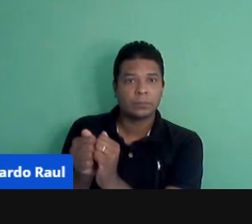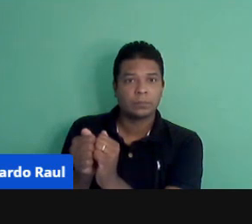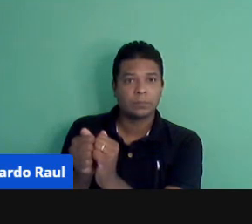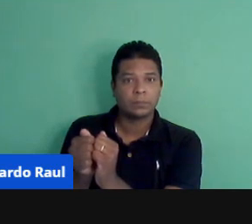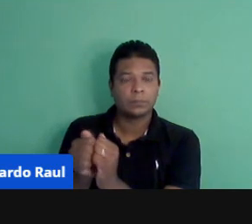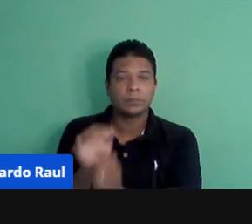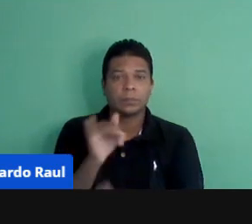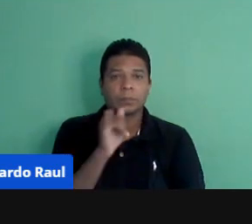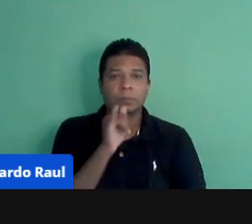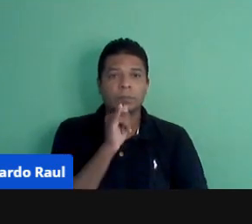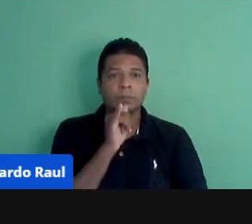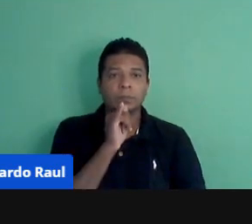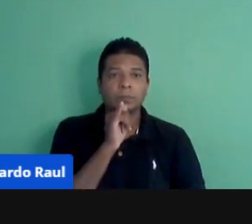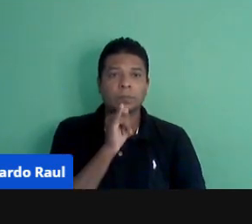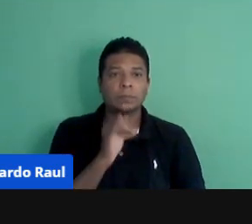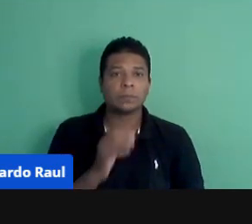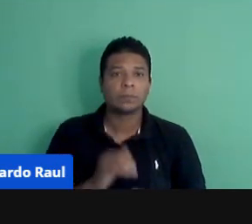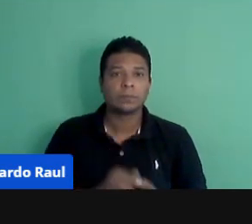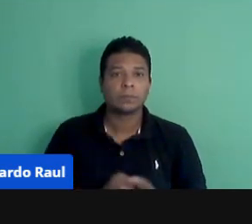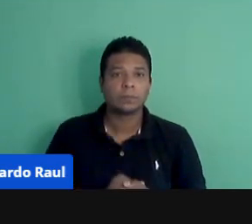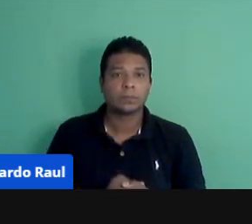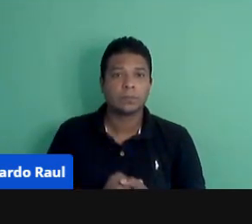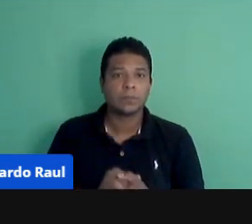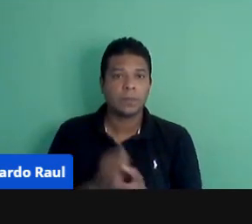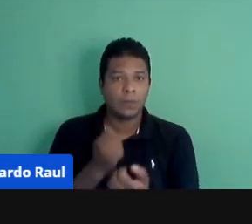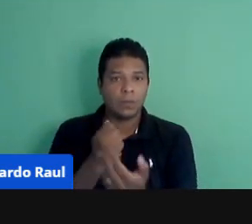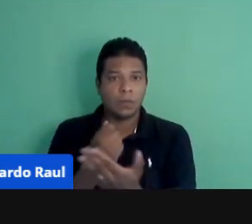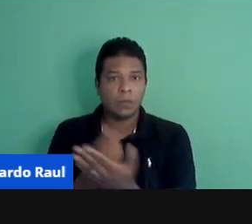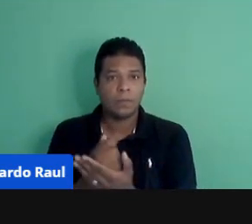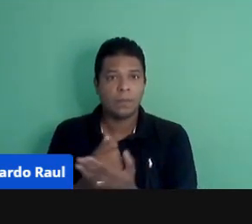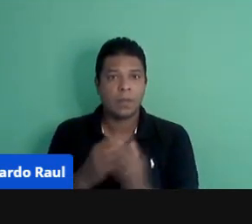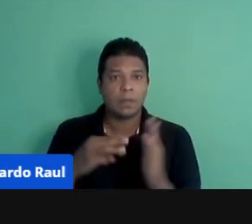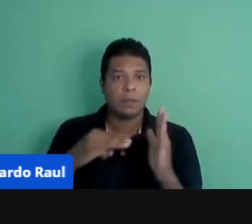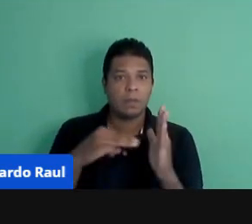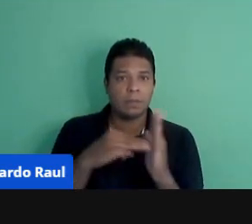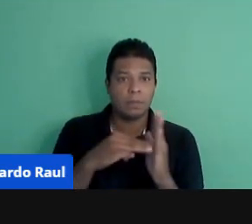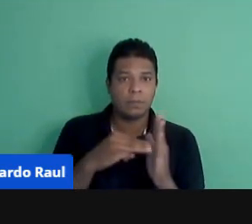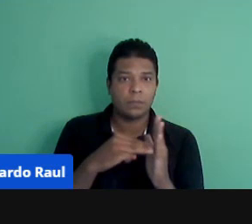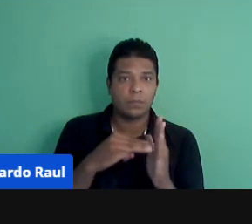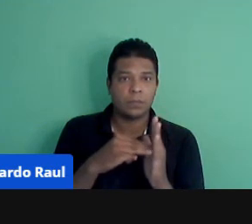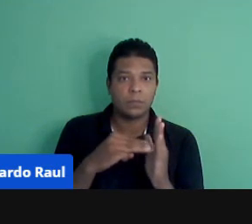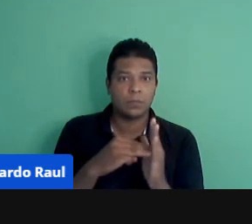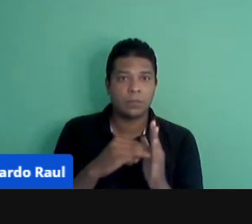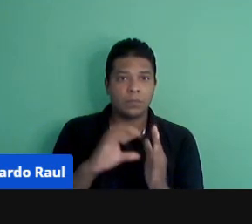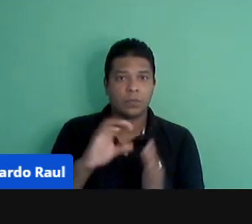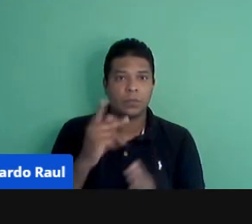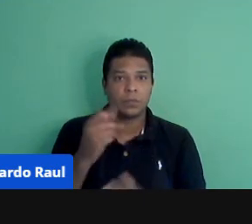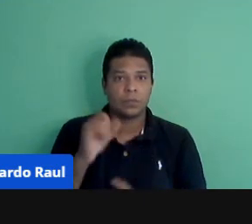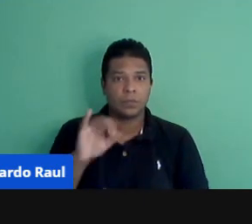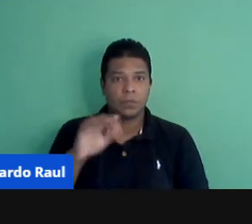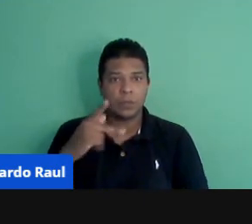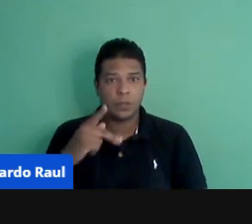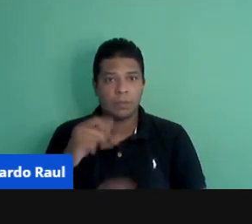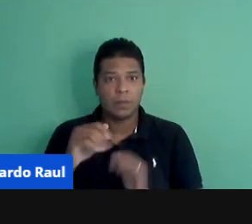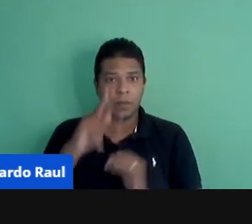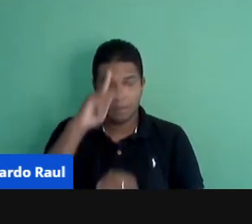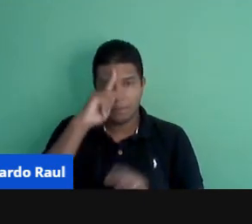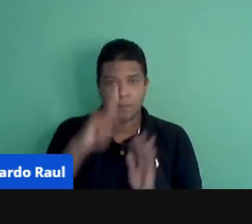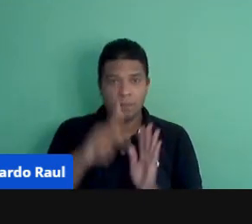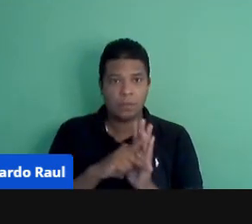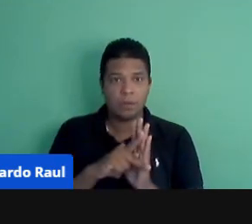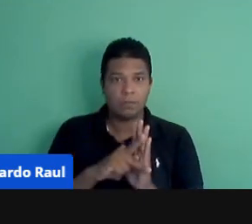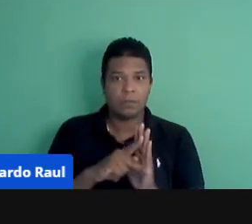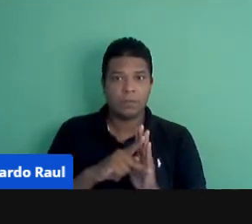exemplo, eu comprei um chip profissional, né? Então, eu tenho um número profissional. A